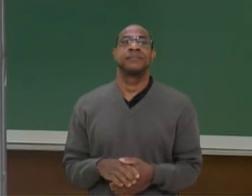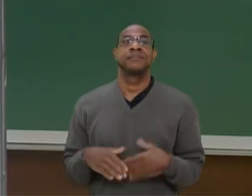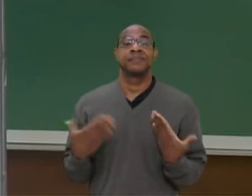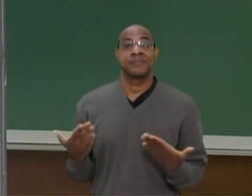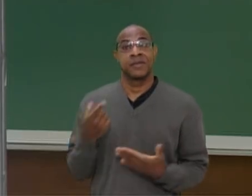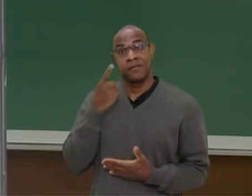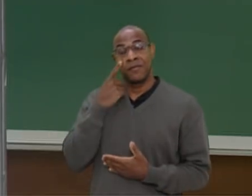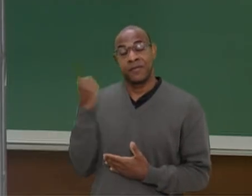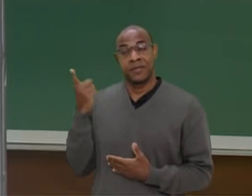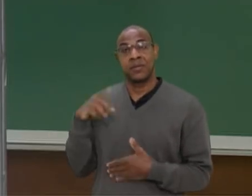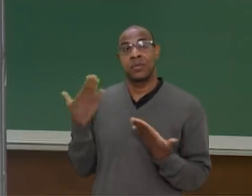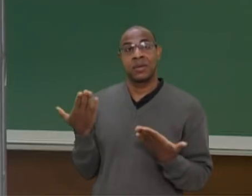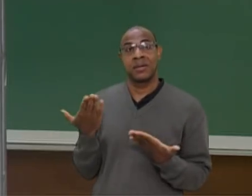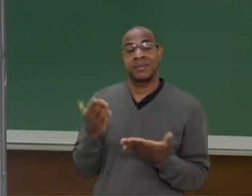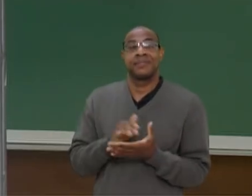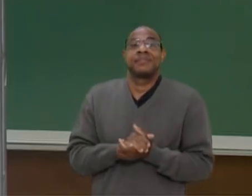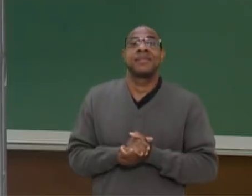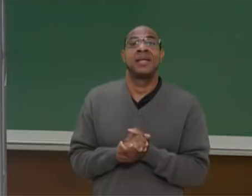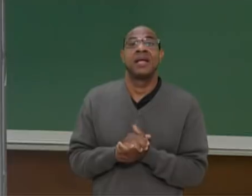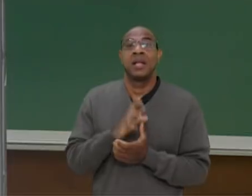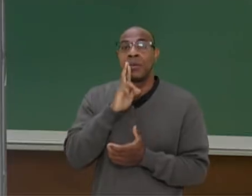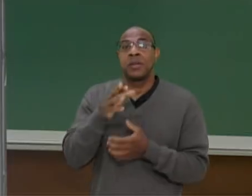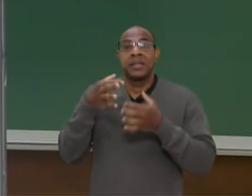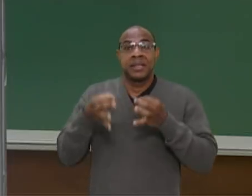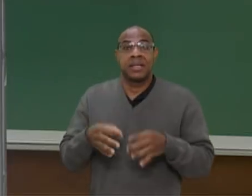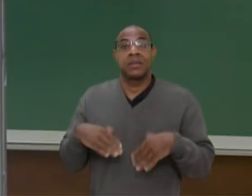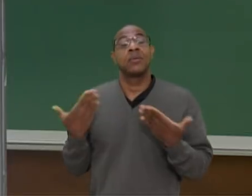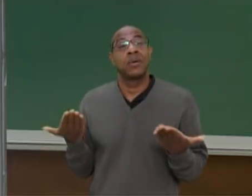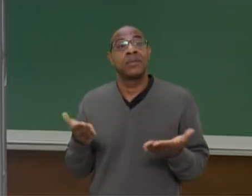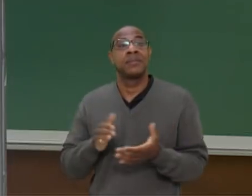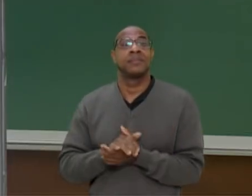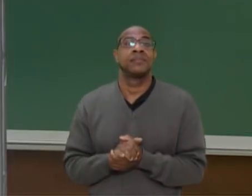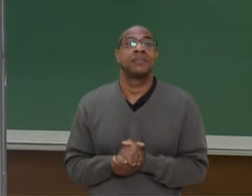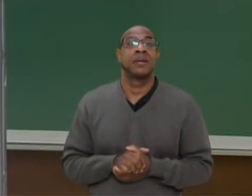Vamos conferir qual é a tese da autora no texto?